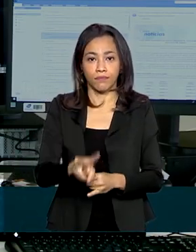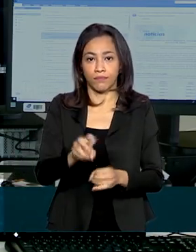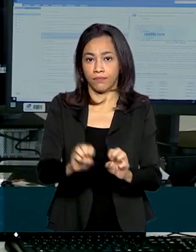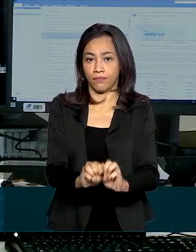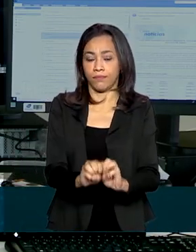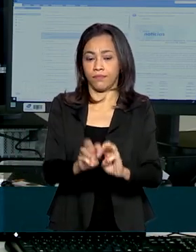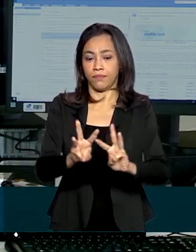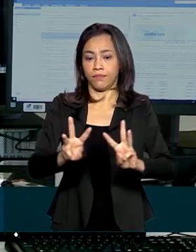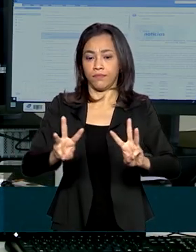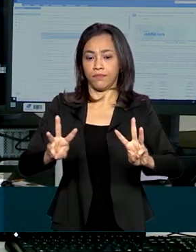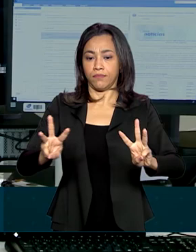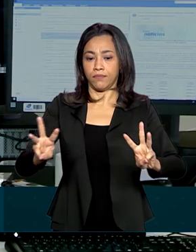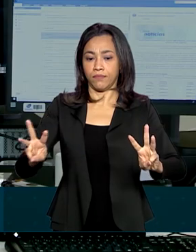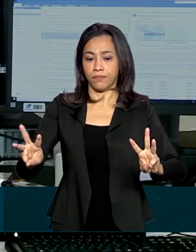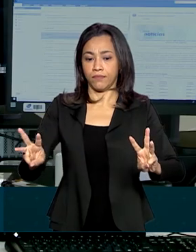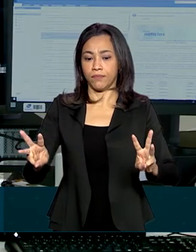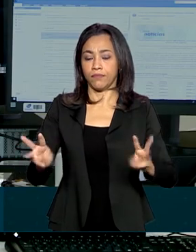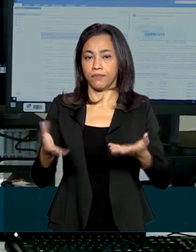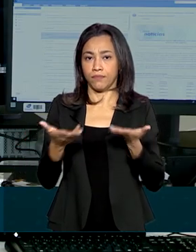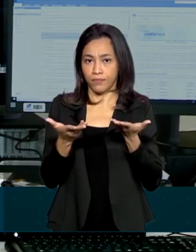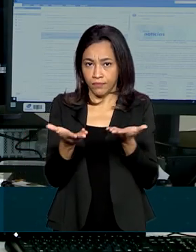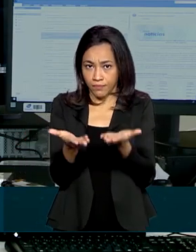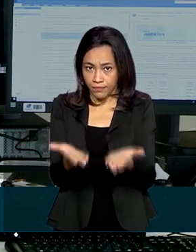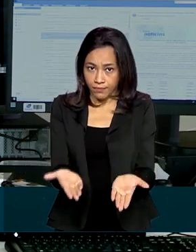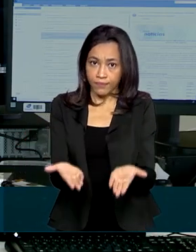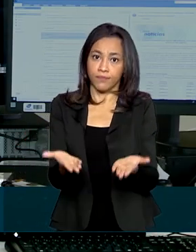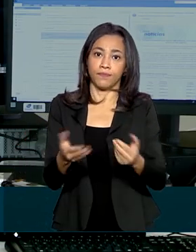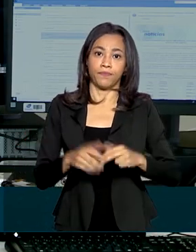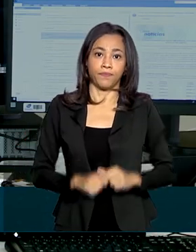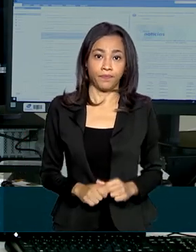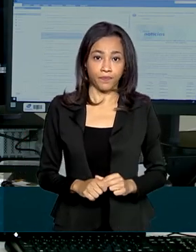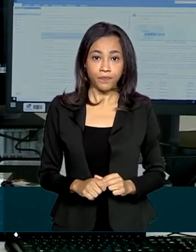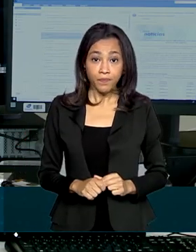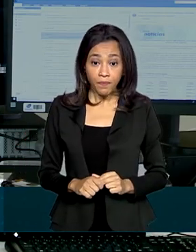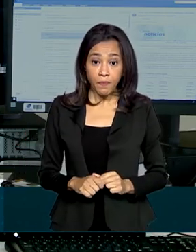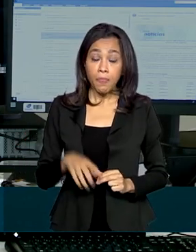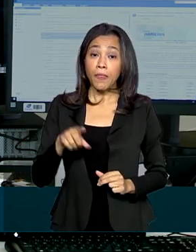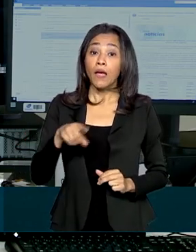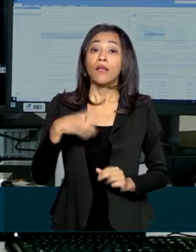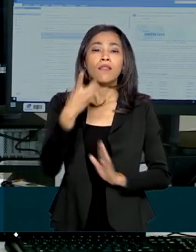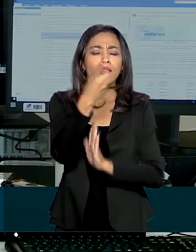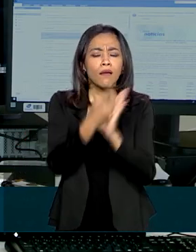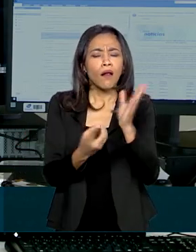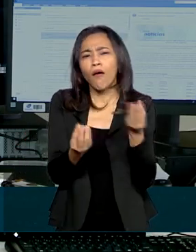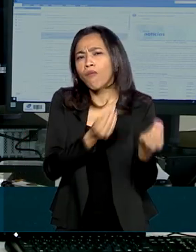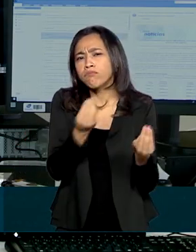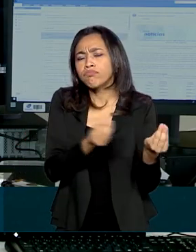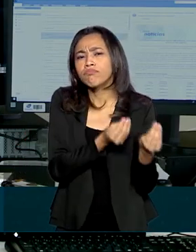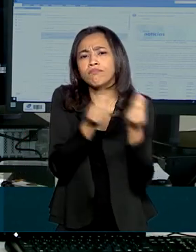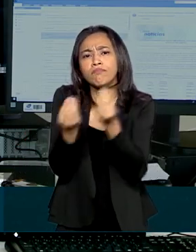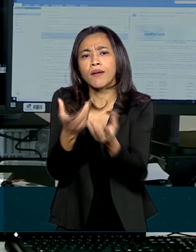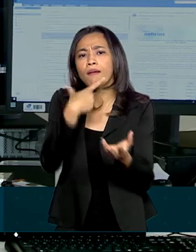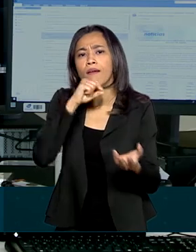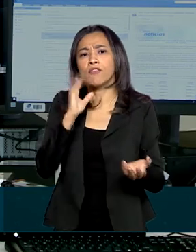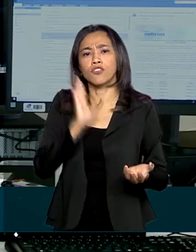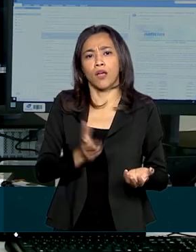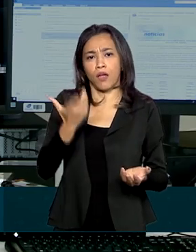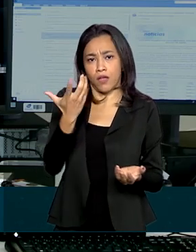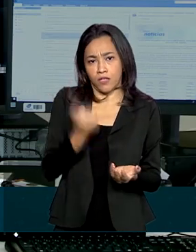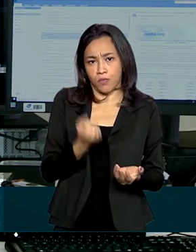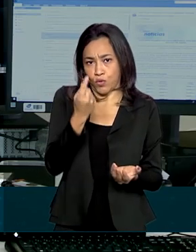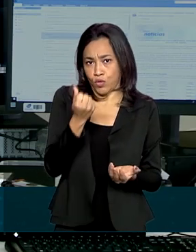receita.economia.gov.br. Deve declarar o Imposto de Renda, que recebeu em